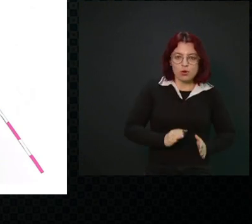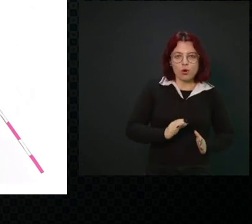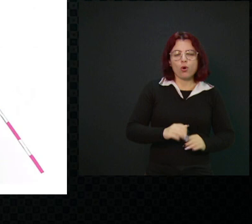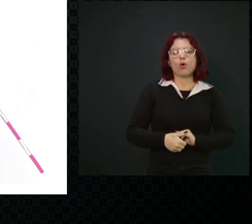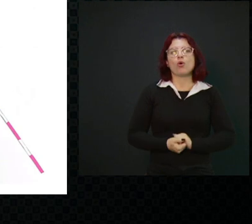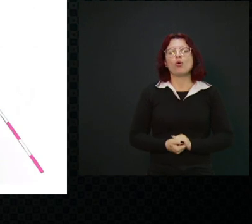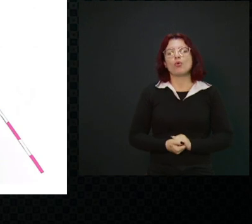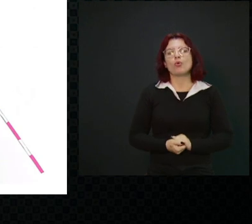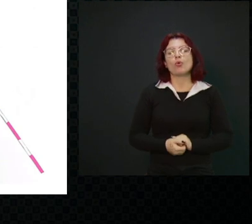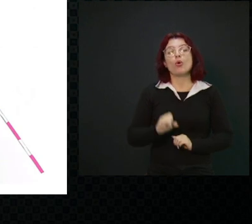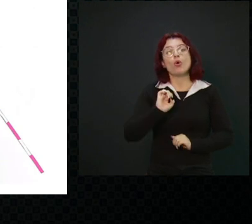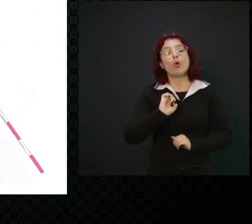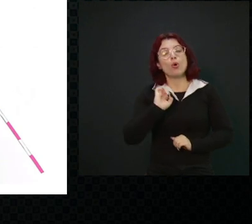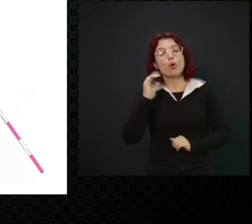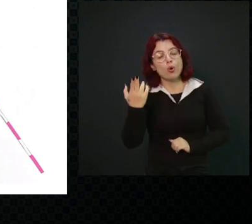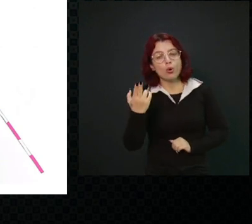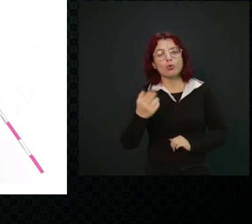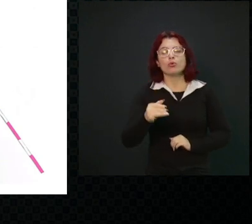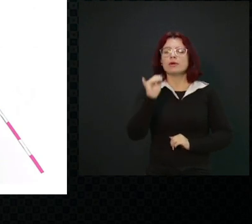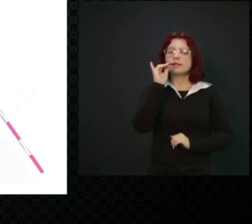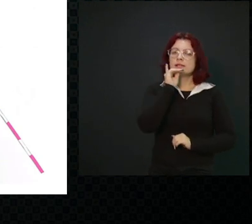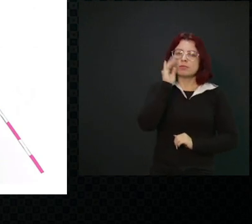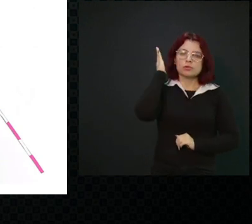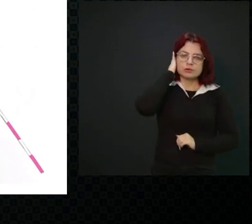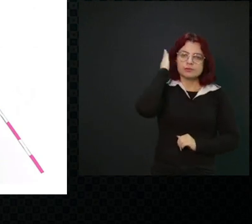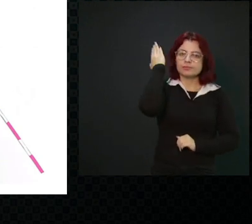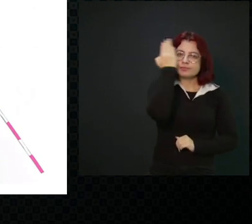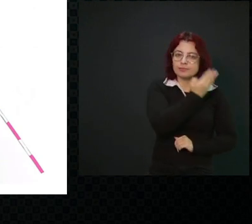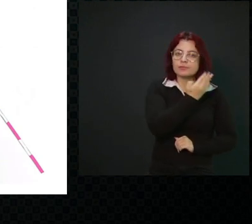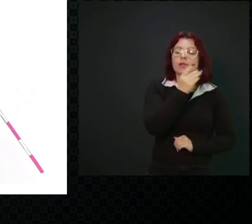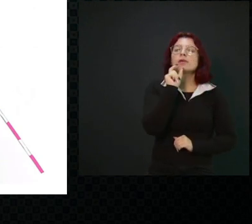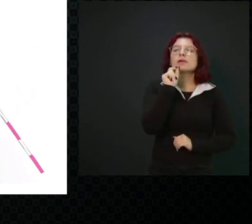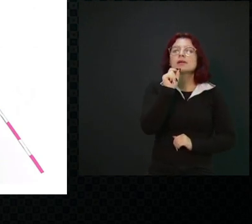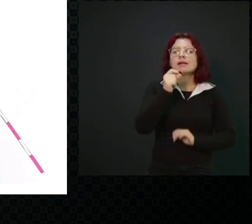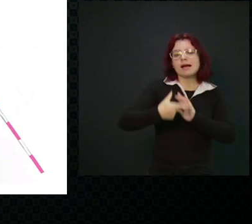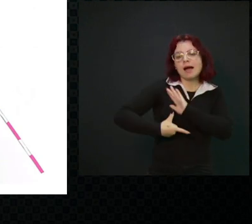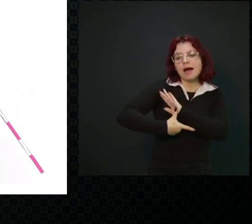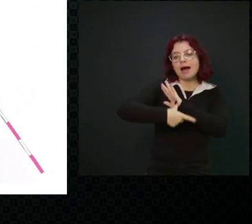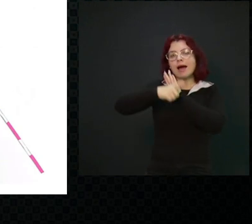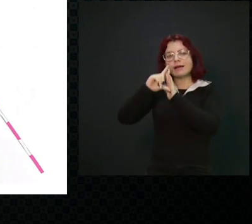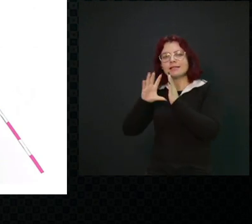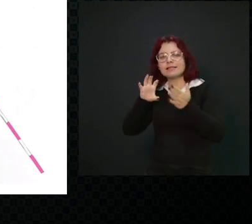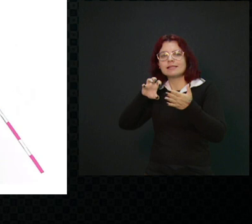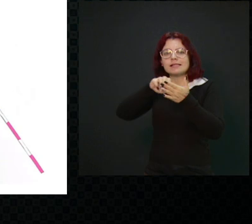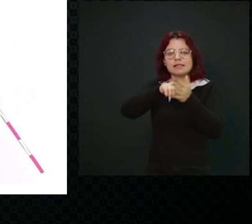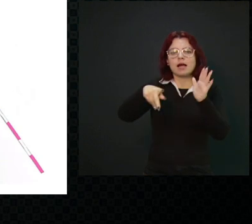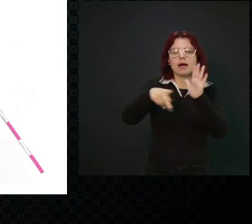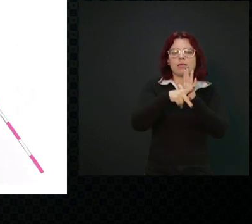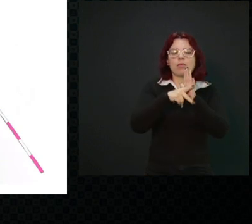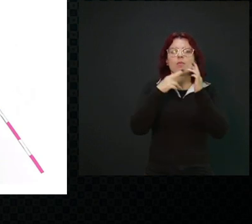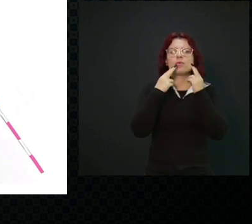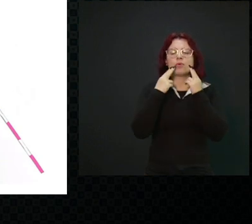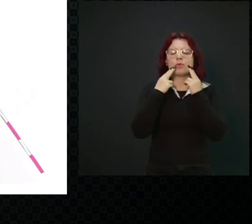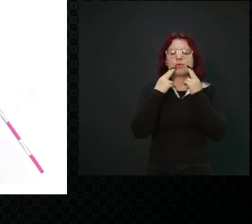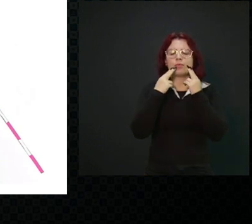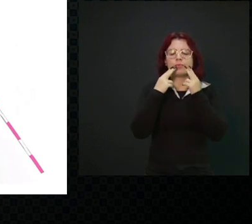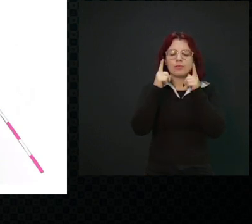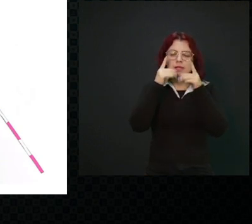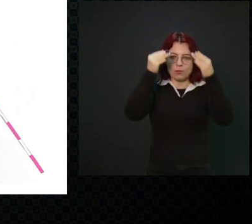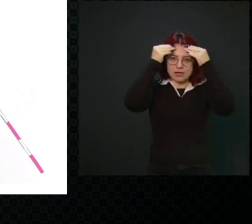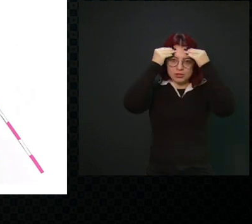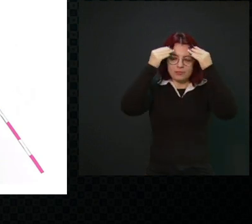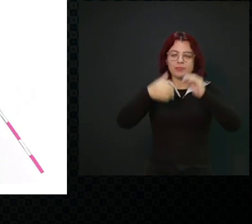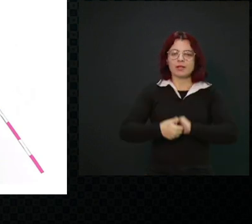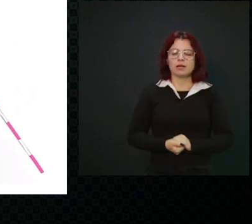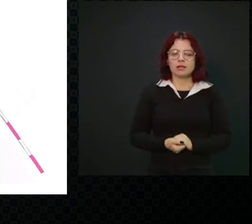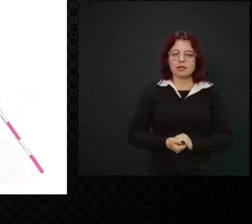ficou surdo-cego, né? Ele apresentou a surdo-cegueira antes da aquisição de linguagem. Então,